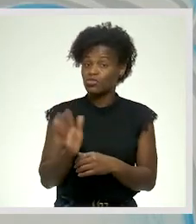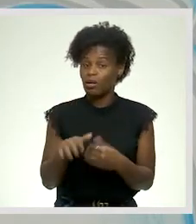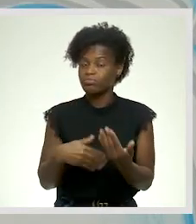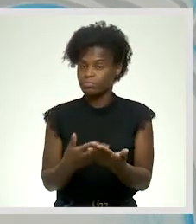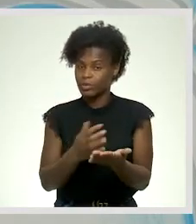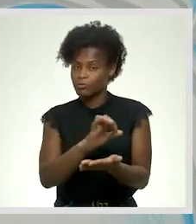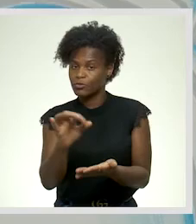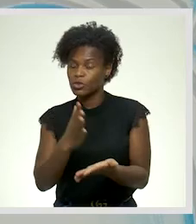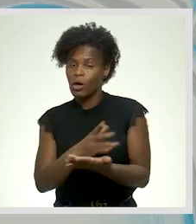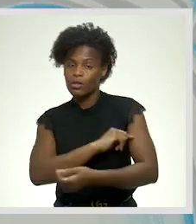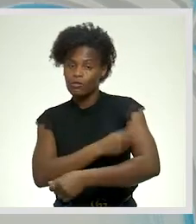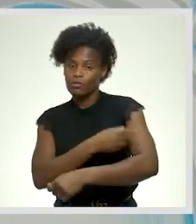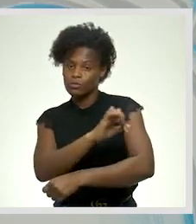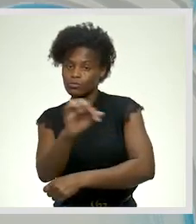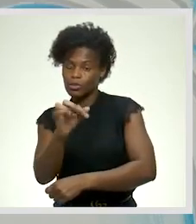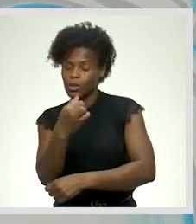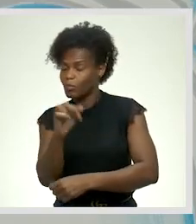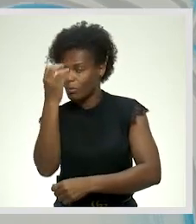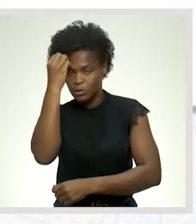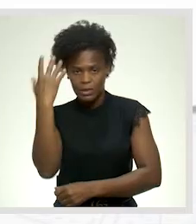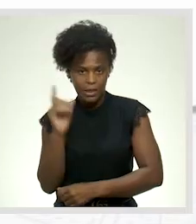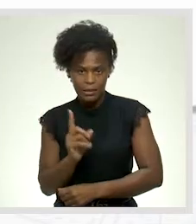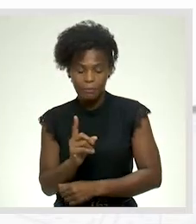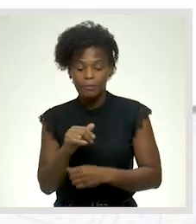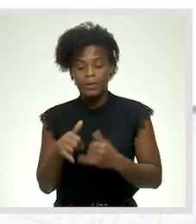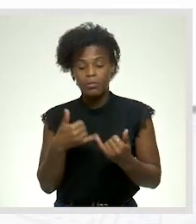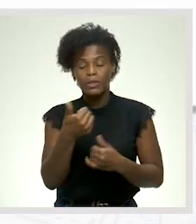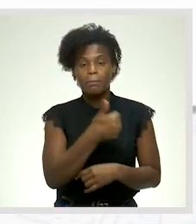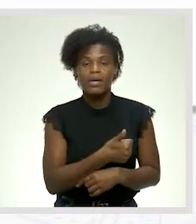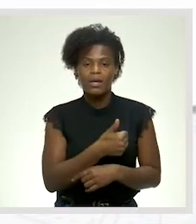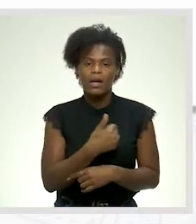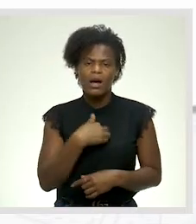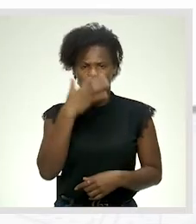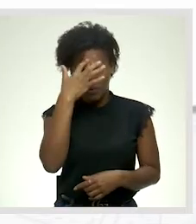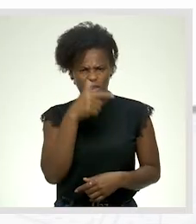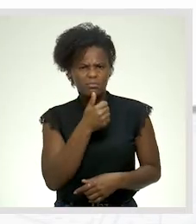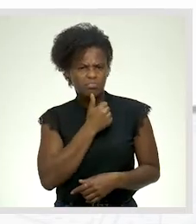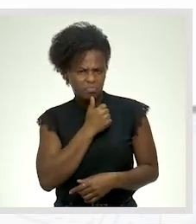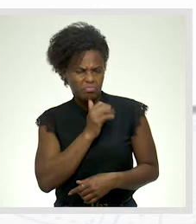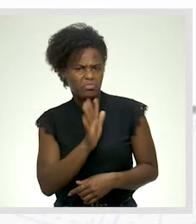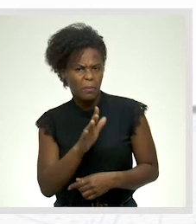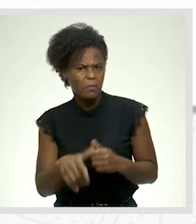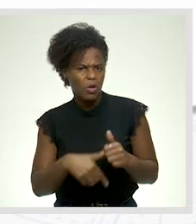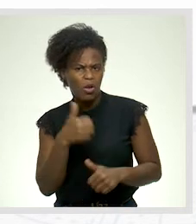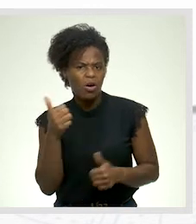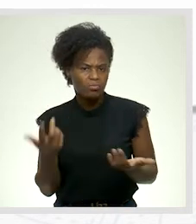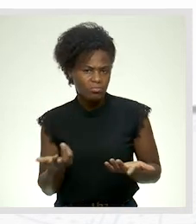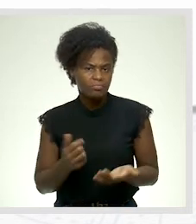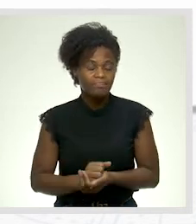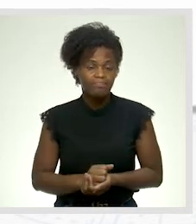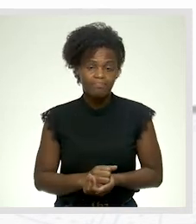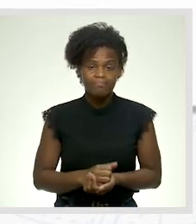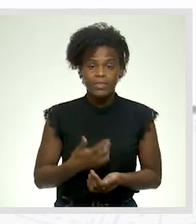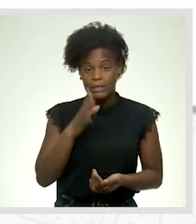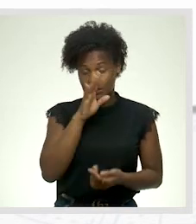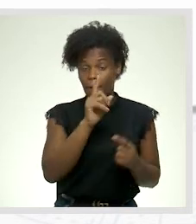estou a reforçar para você não se esquecer. E depois a linha B, acho que essa medida foi a mais acertada. Ora, se